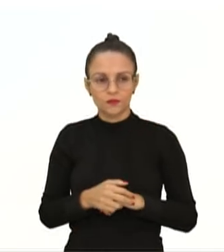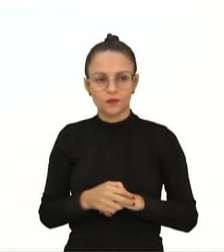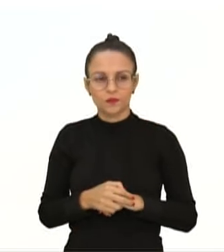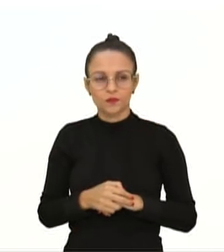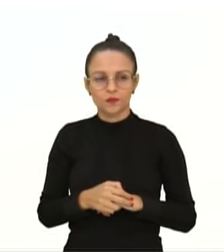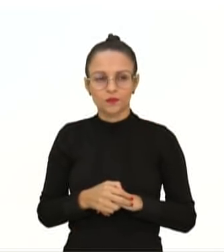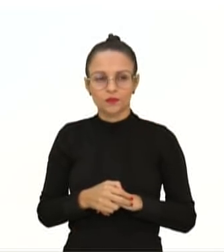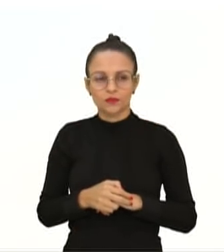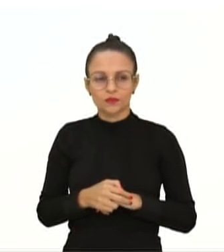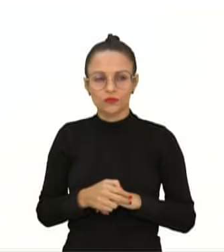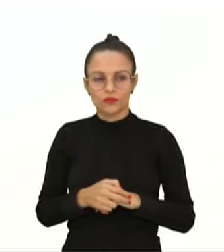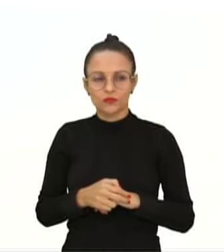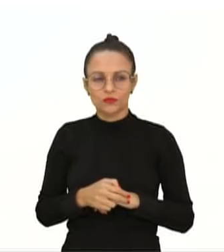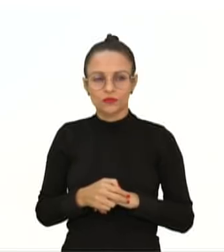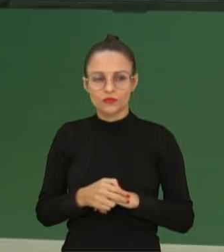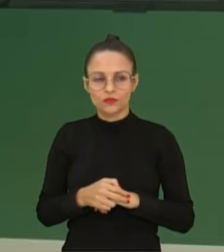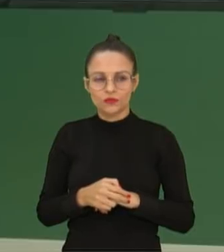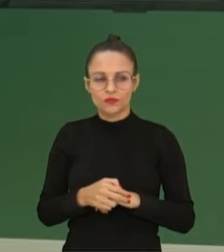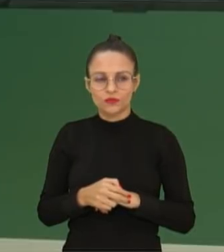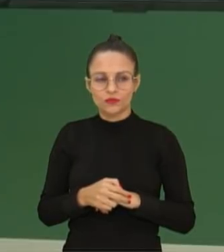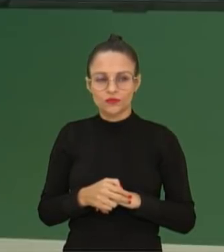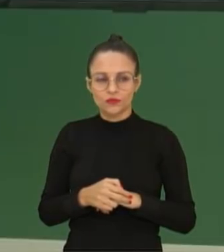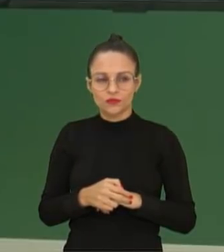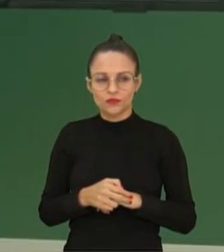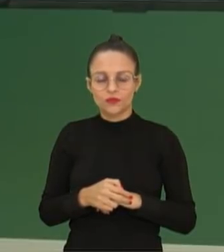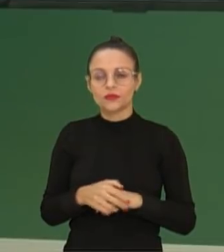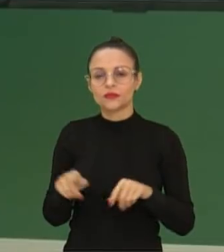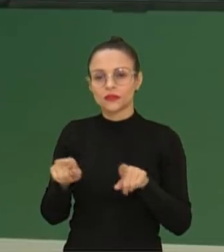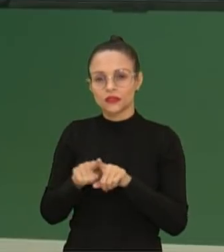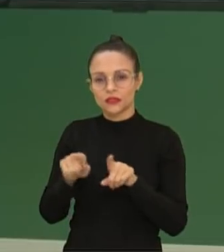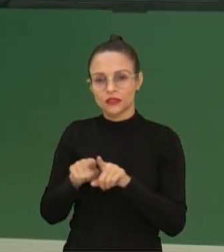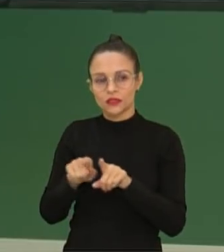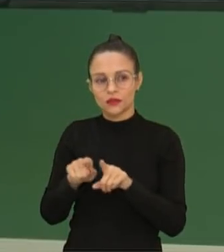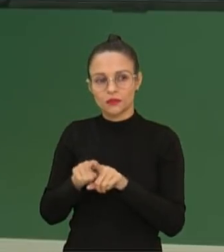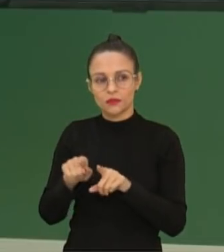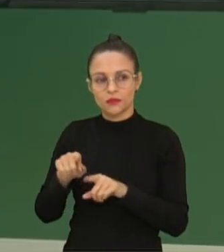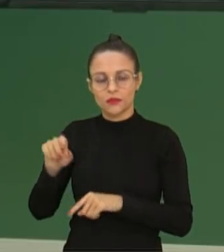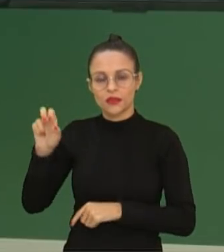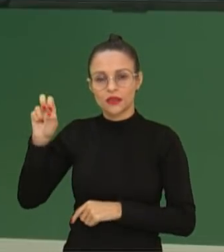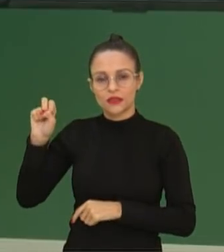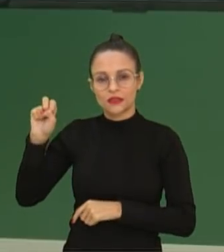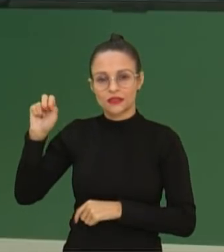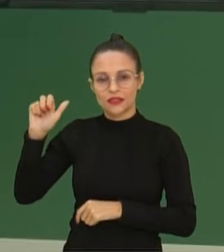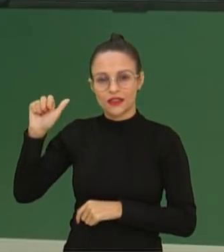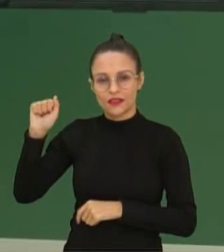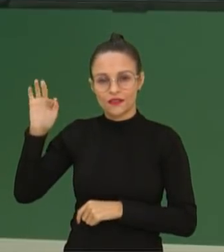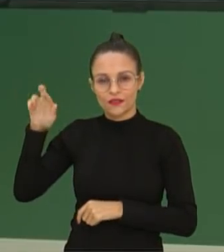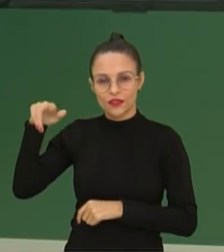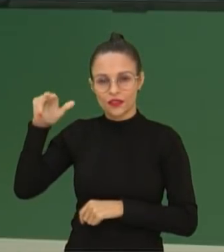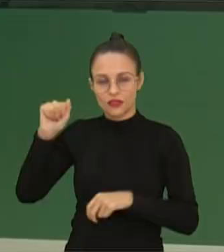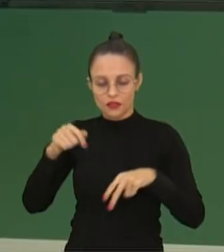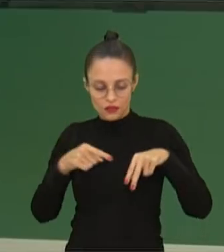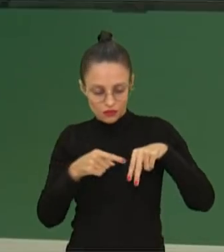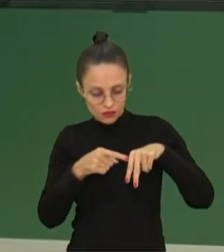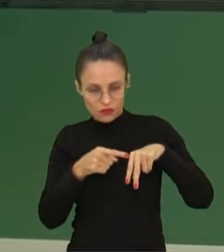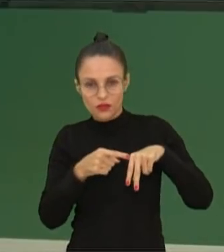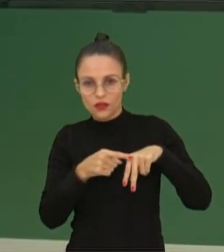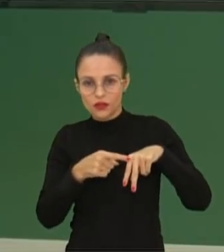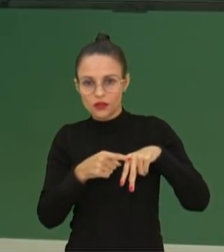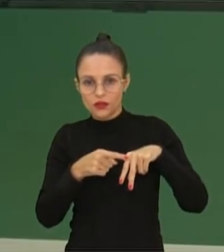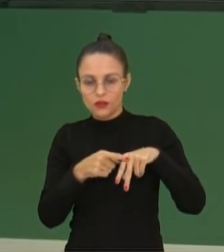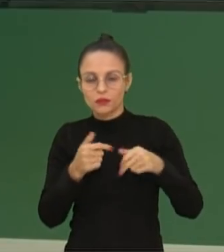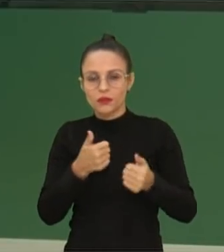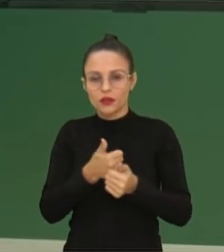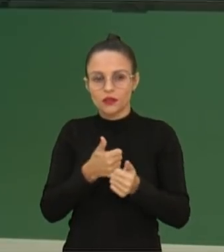nome aí. Temos a veia chamada safena, que fica próxima à virilha. Temos a artéria femoral, que